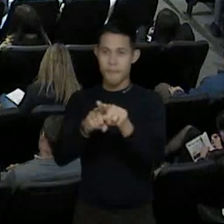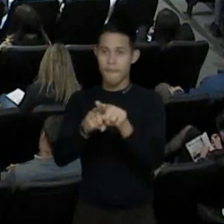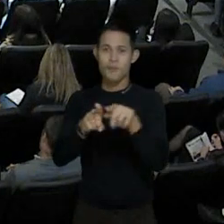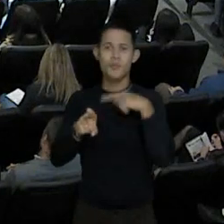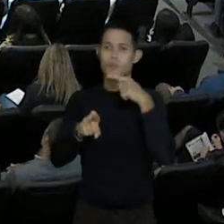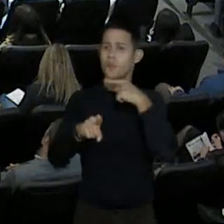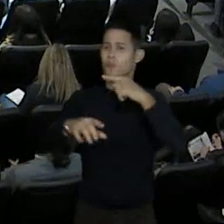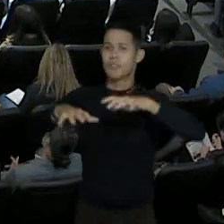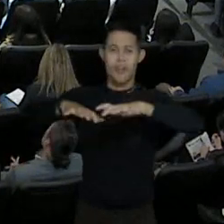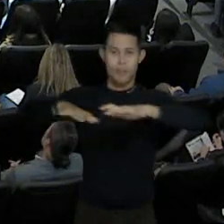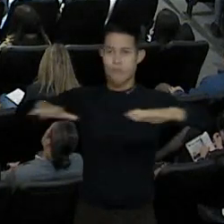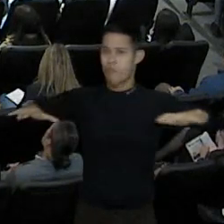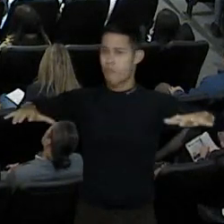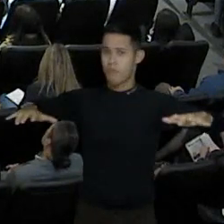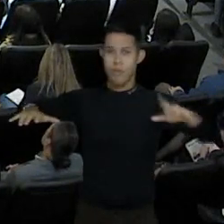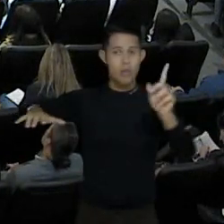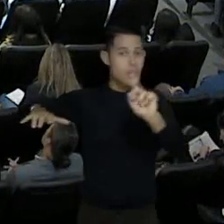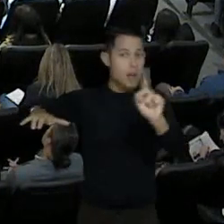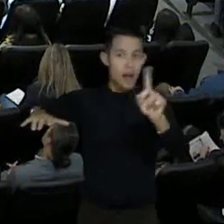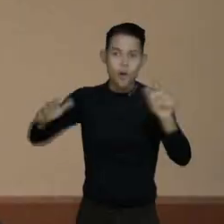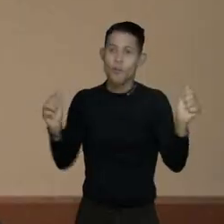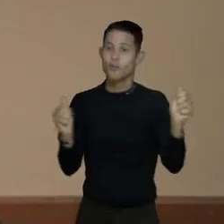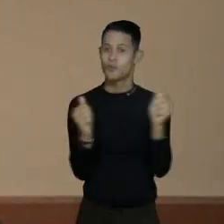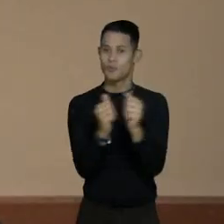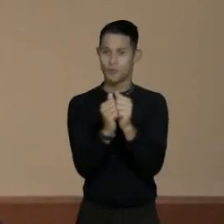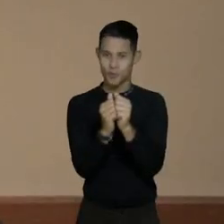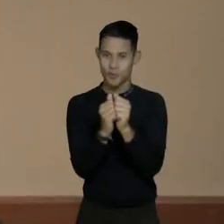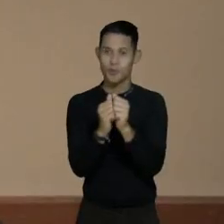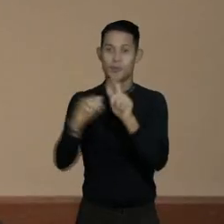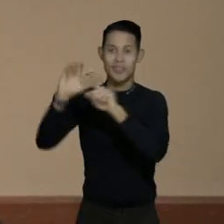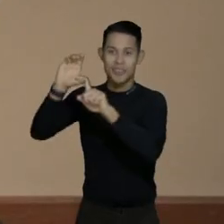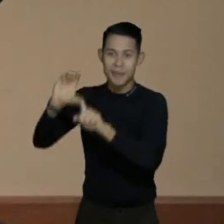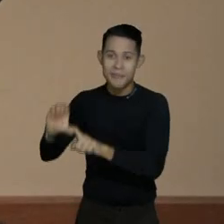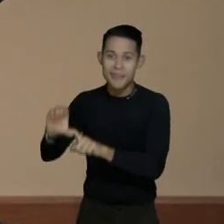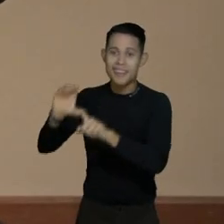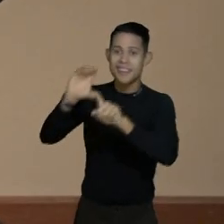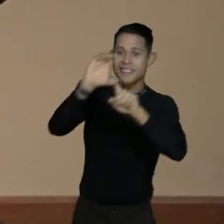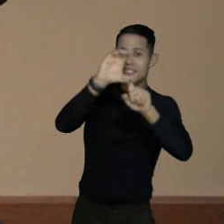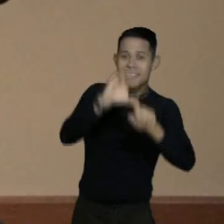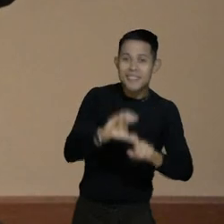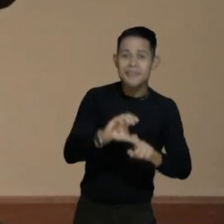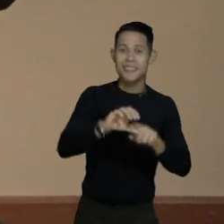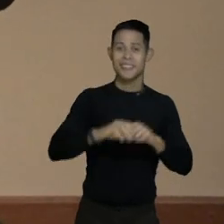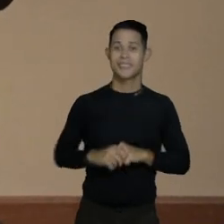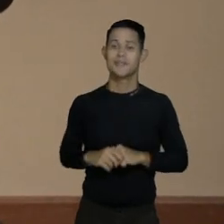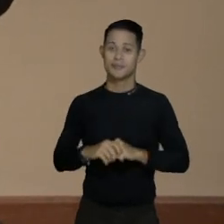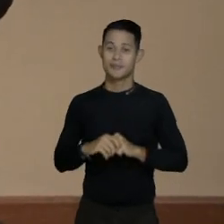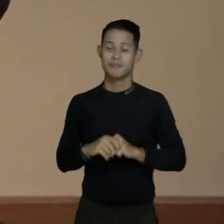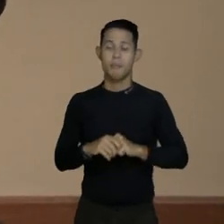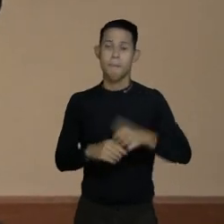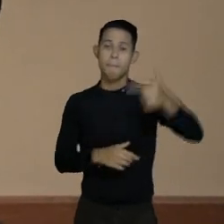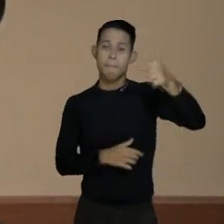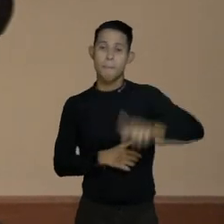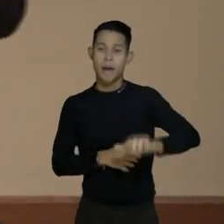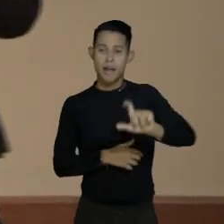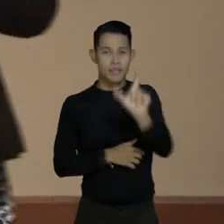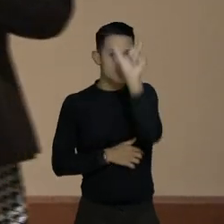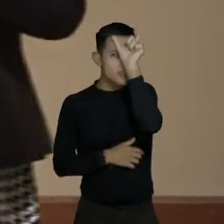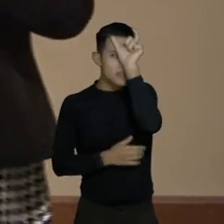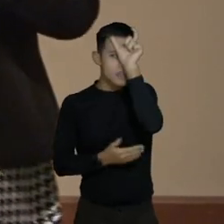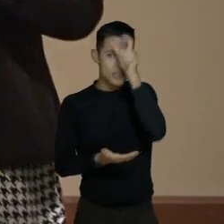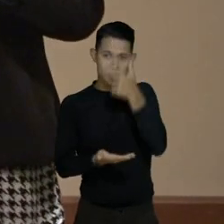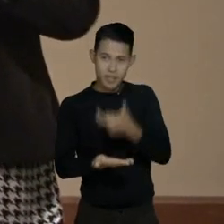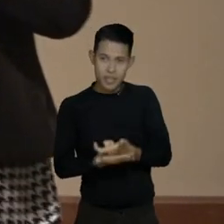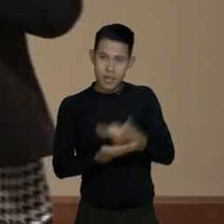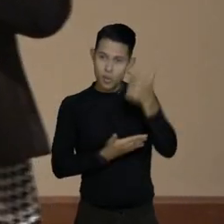desvencilhar porque uma precisa da outra como Angela falou paraa dislexia conseguir ter um bom desenvolvimento nós precisamos